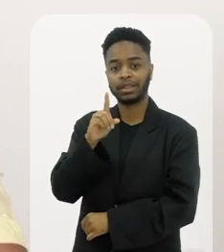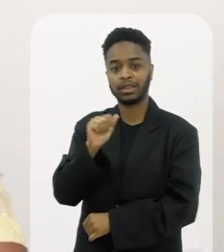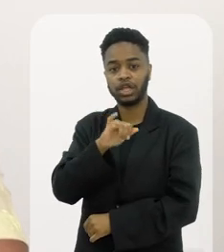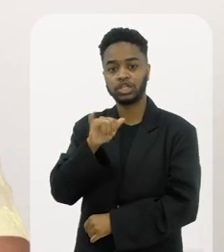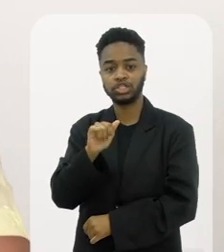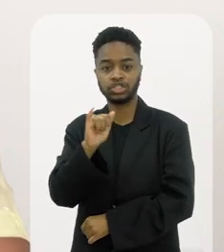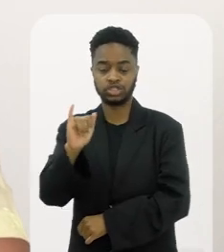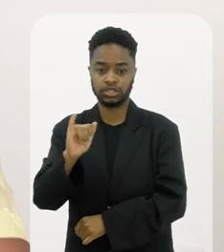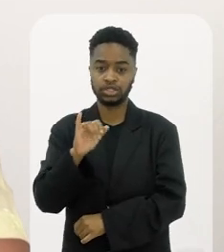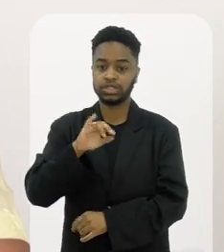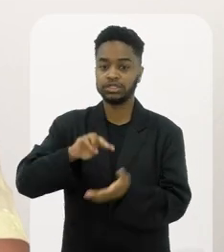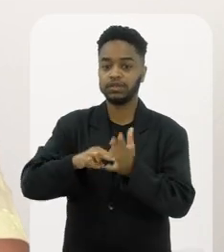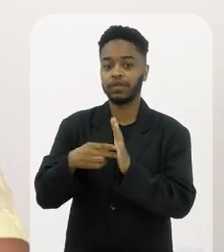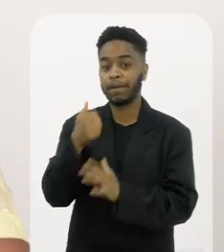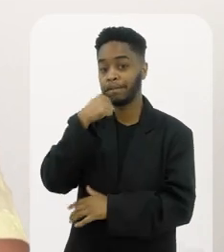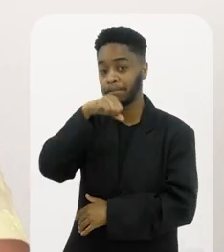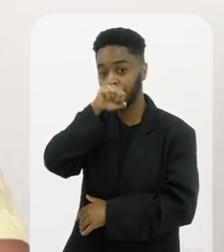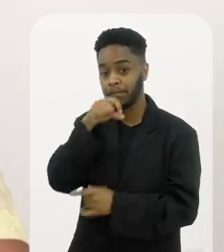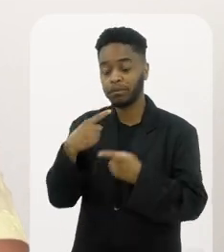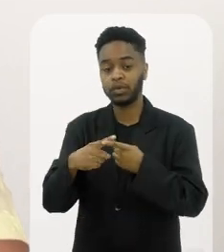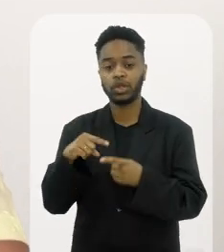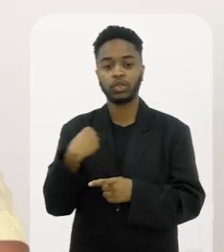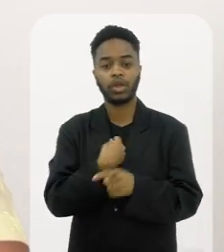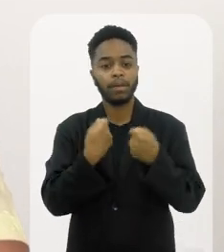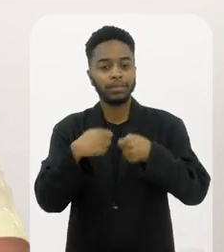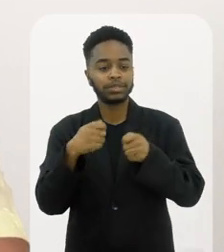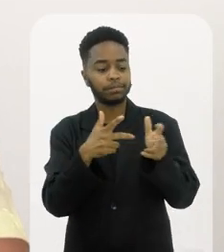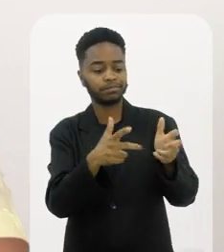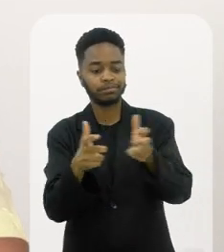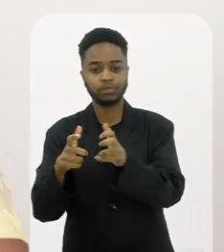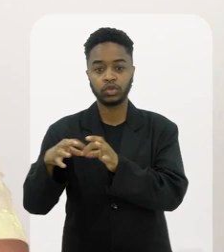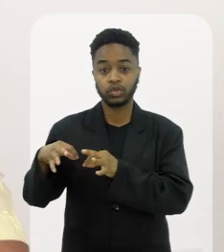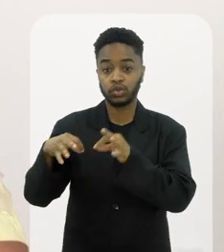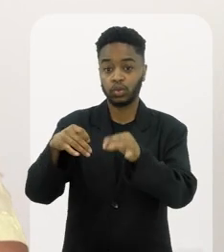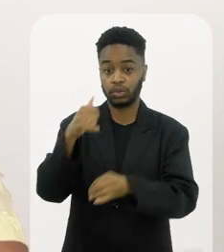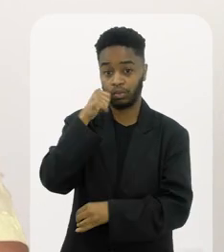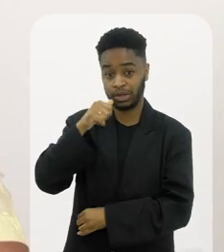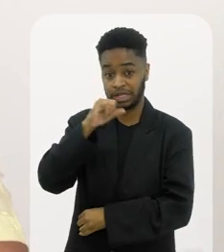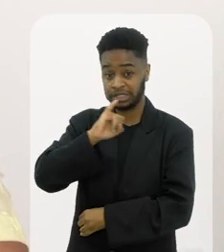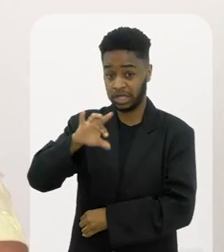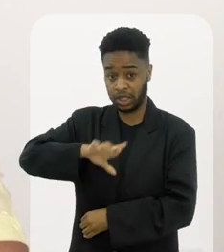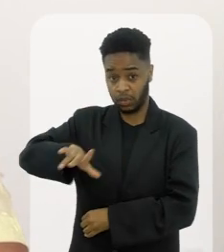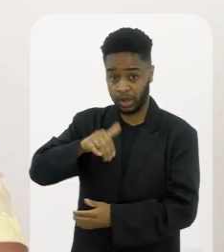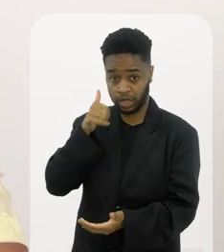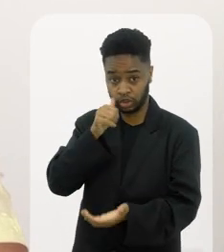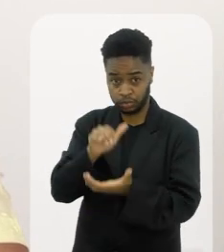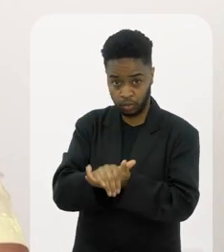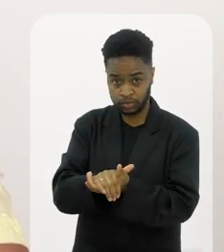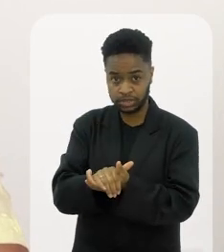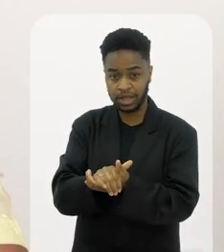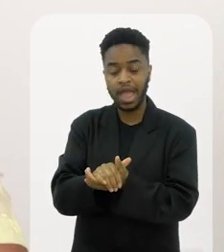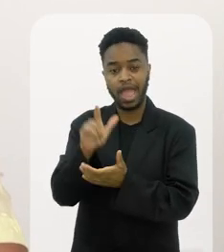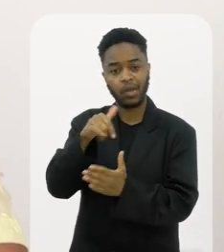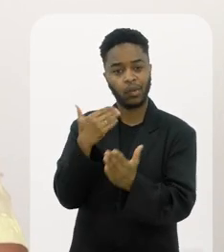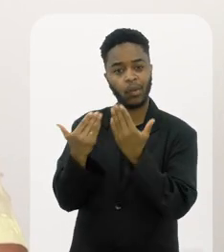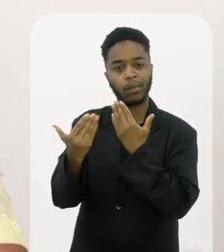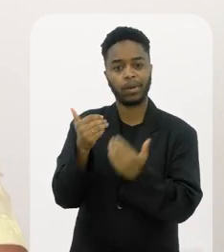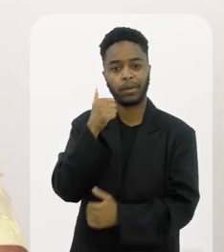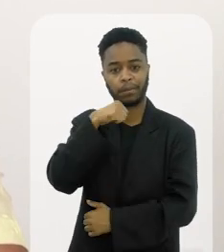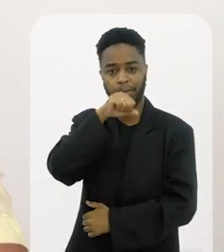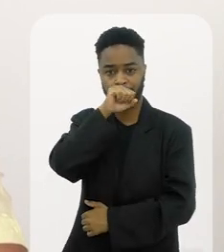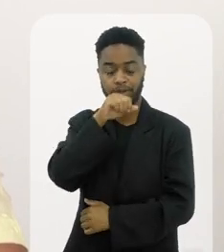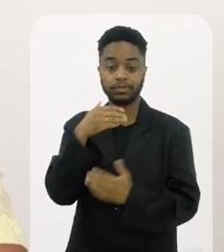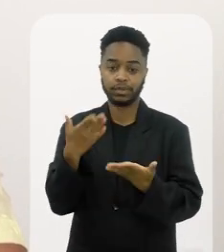mãe. Porque o olhar que você deve ter para todas as mulheres, que não seja sua esposa, ela é